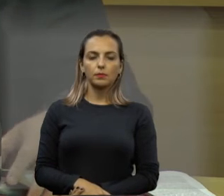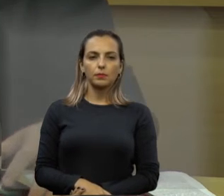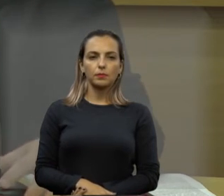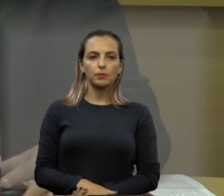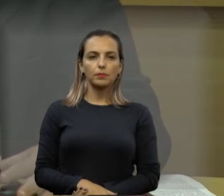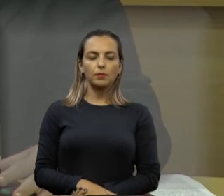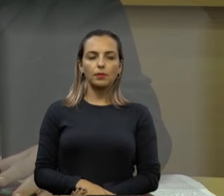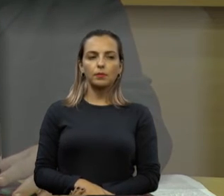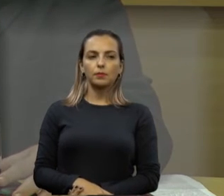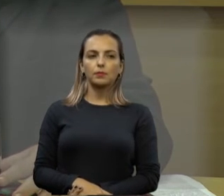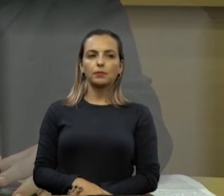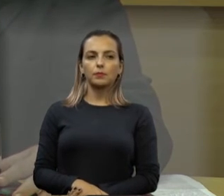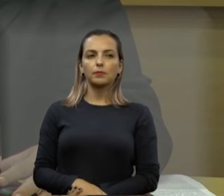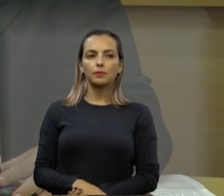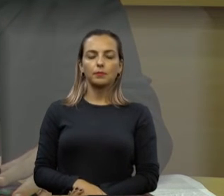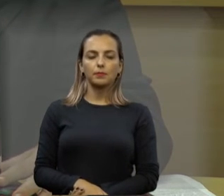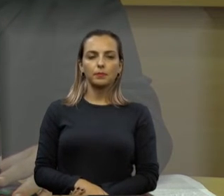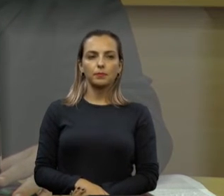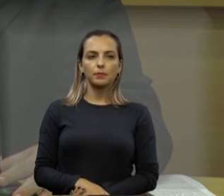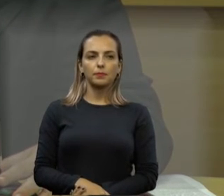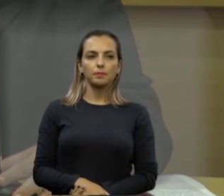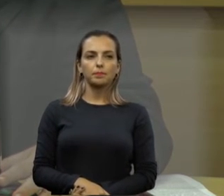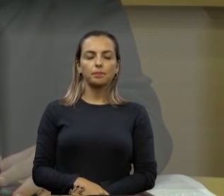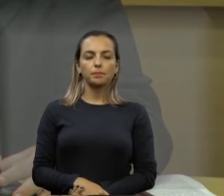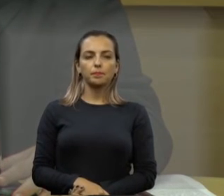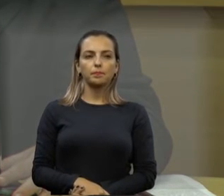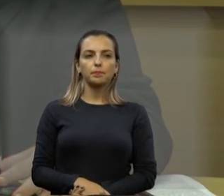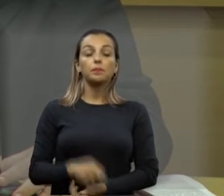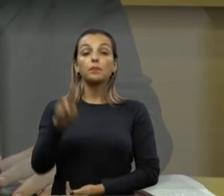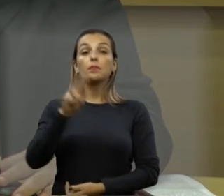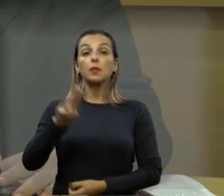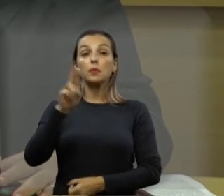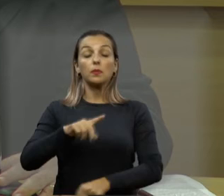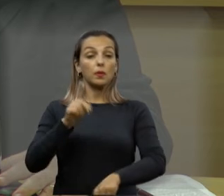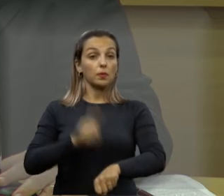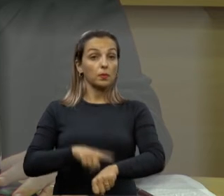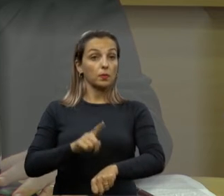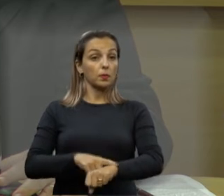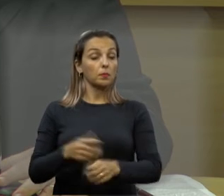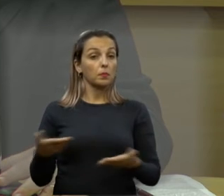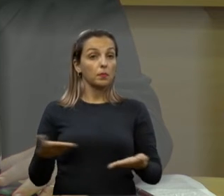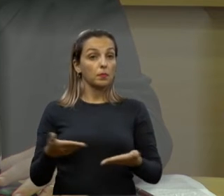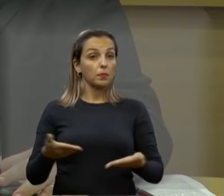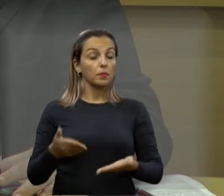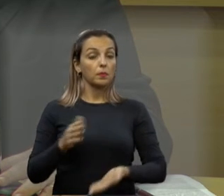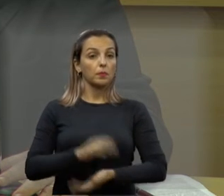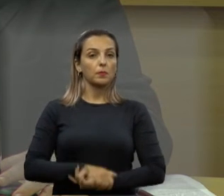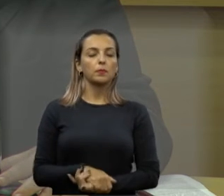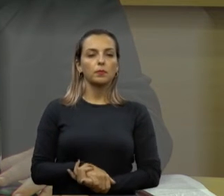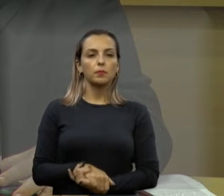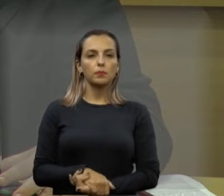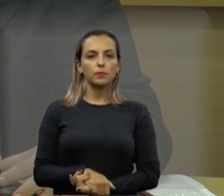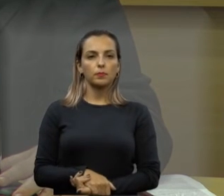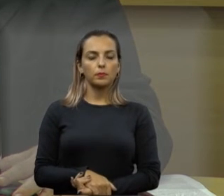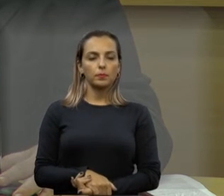a vereadora Filipa vai usar reserva de tempo em